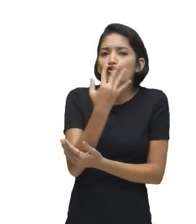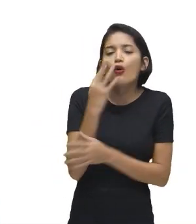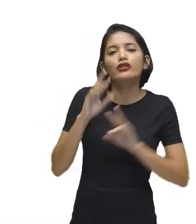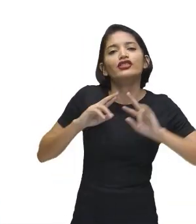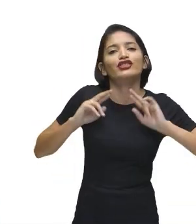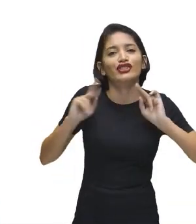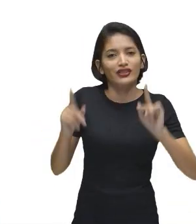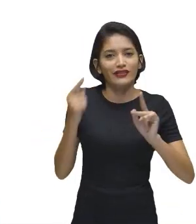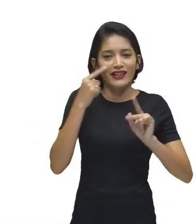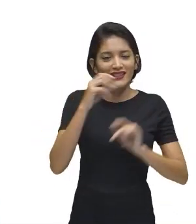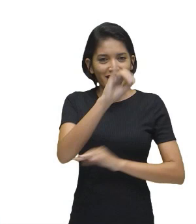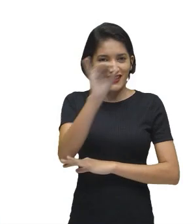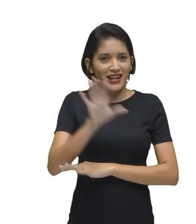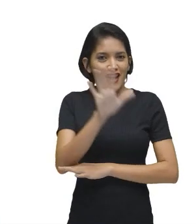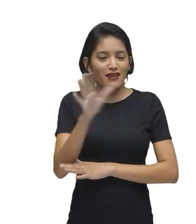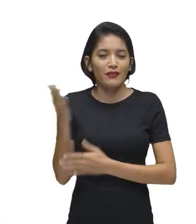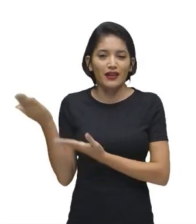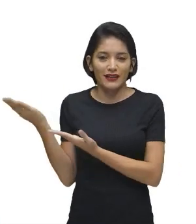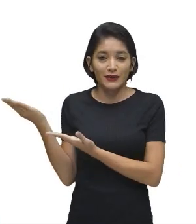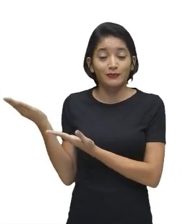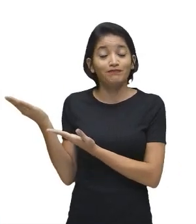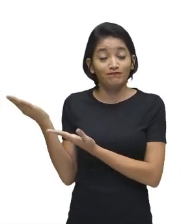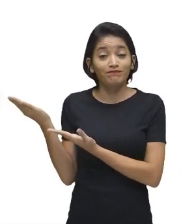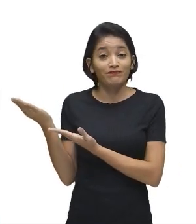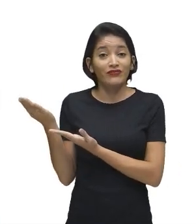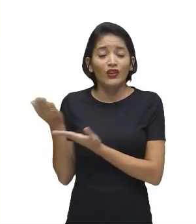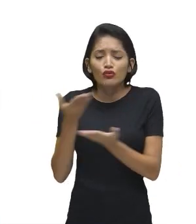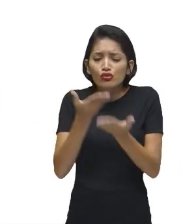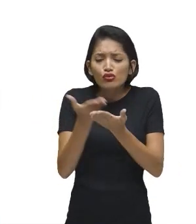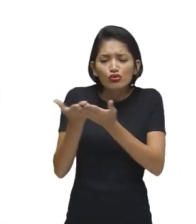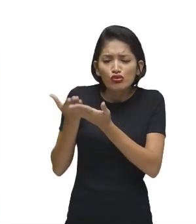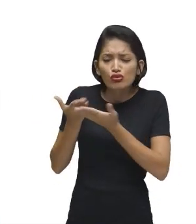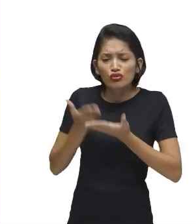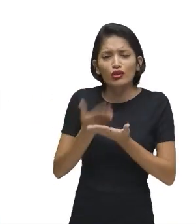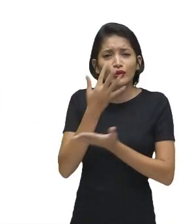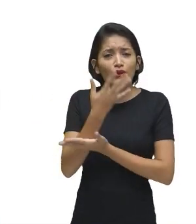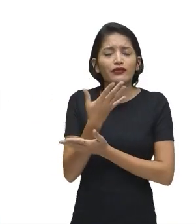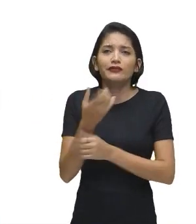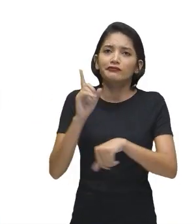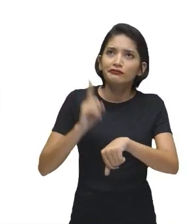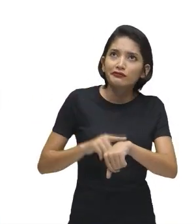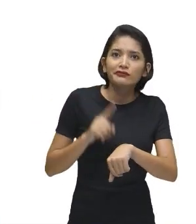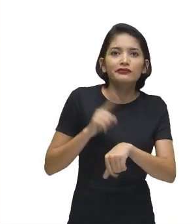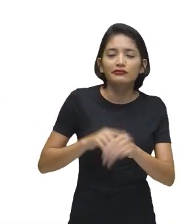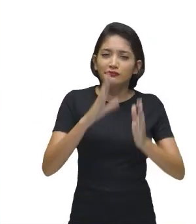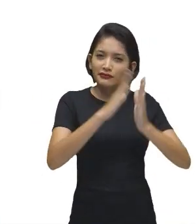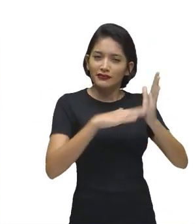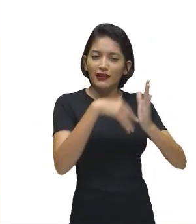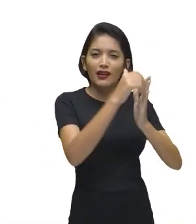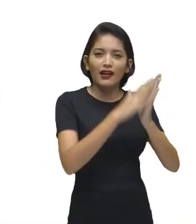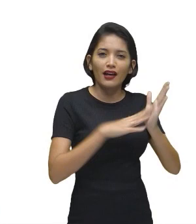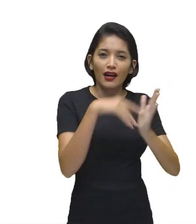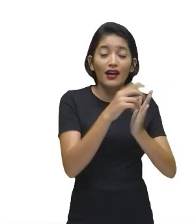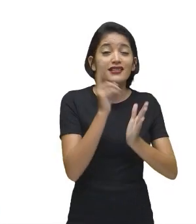cores na imagem. Então, ele era um estudioso da cor, ele ficava horas e horas ali pintando